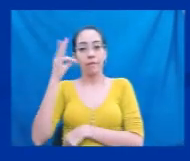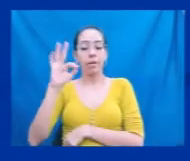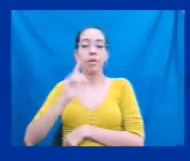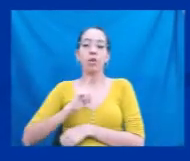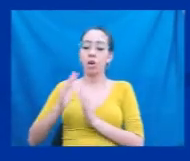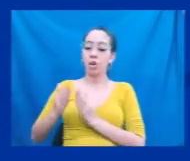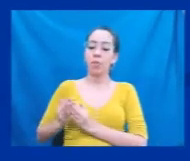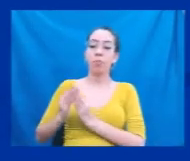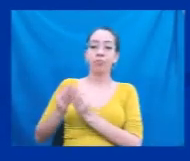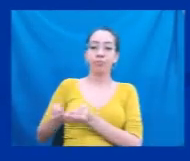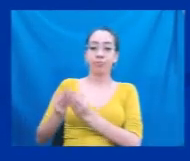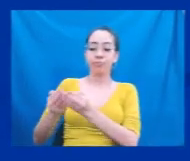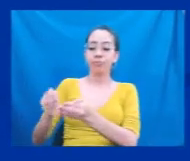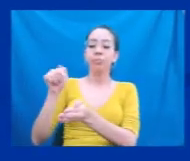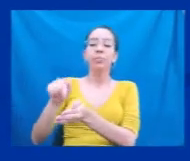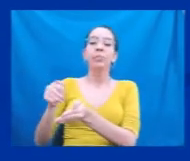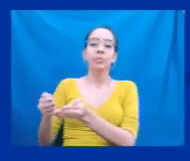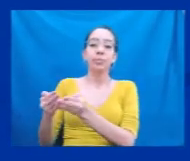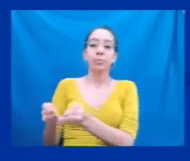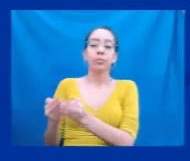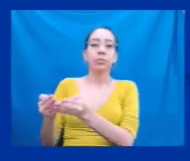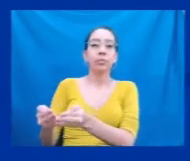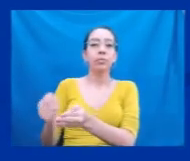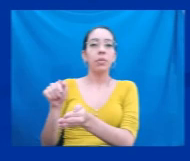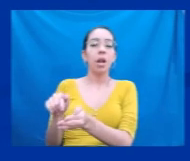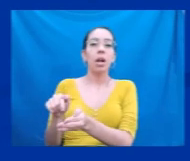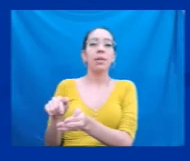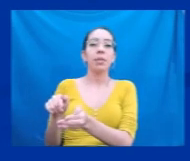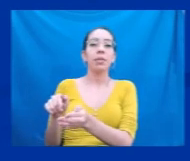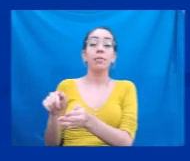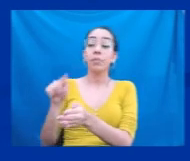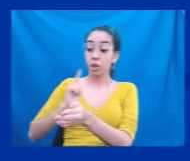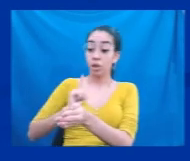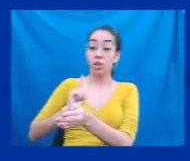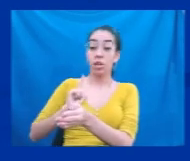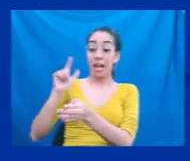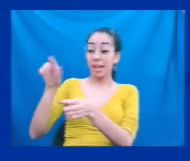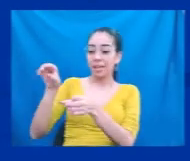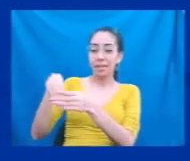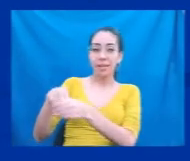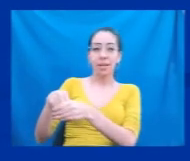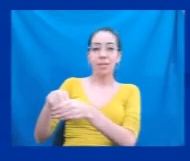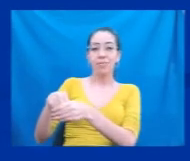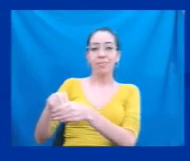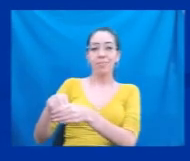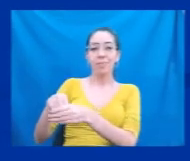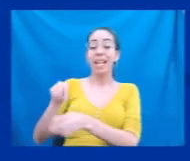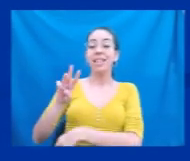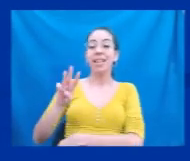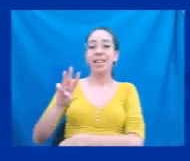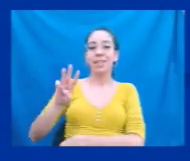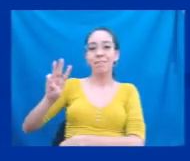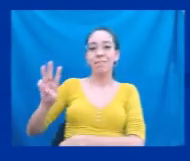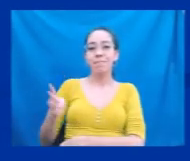cargueiro norueguês, que estava com uma carga que incluía mais de 3 mil toneladas de